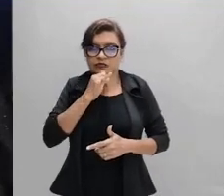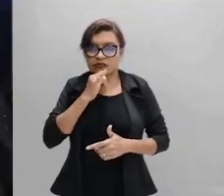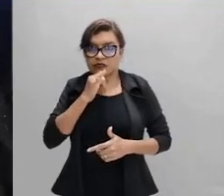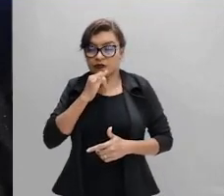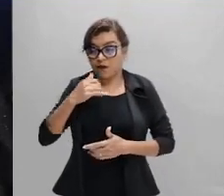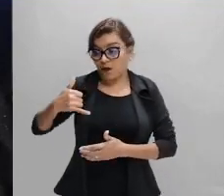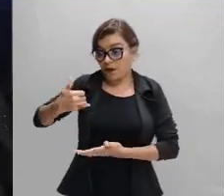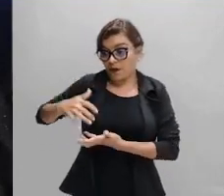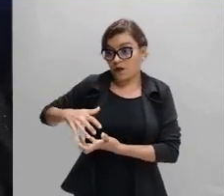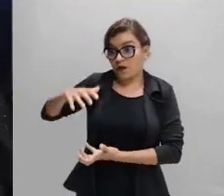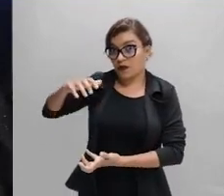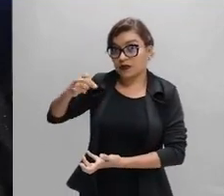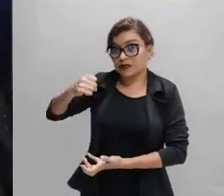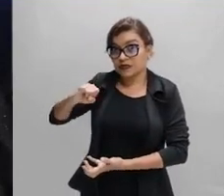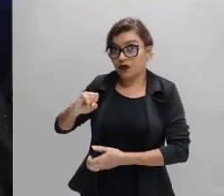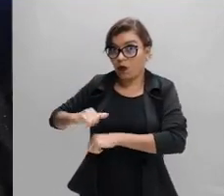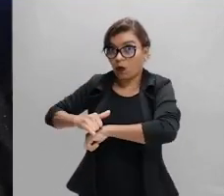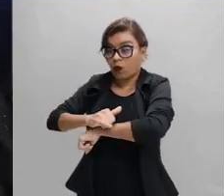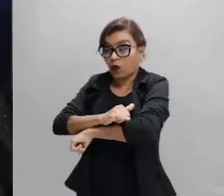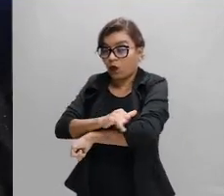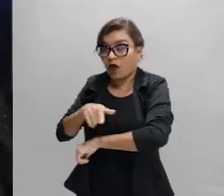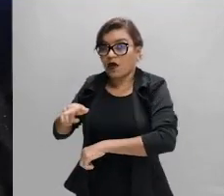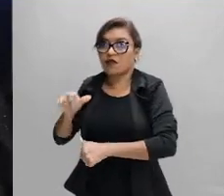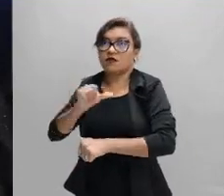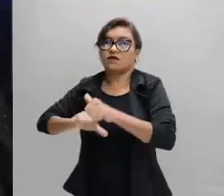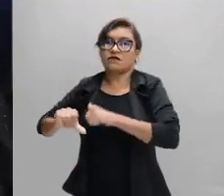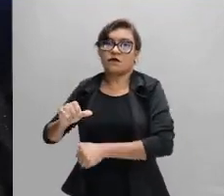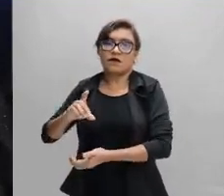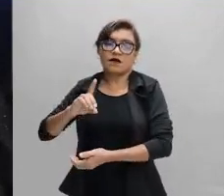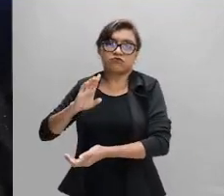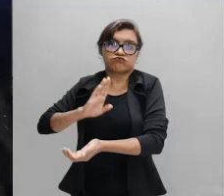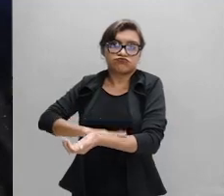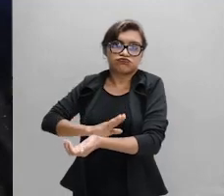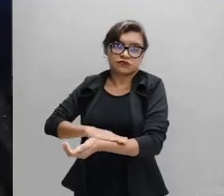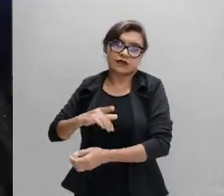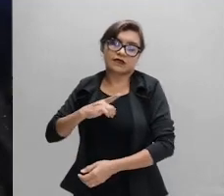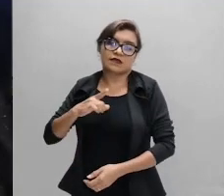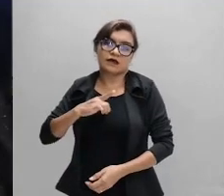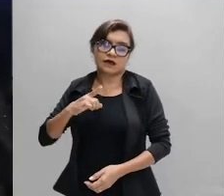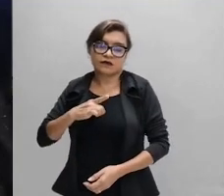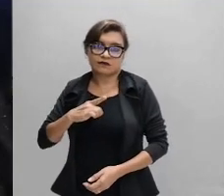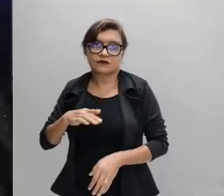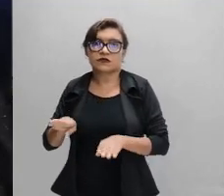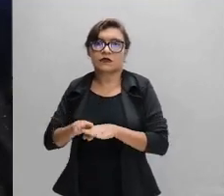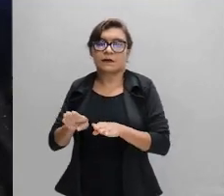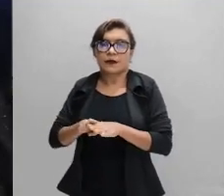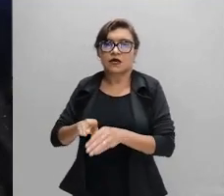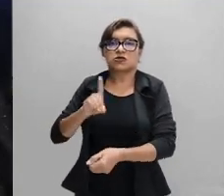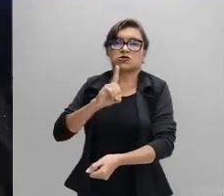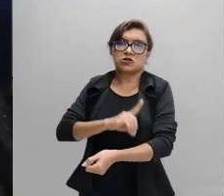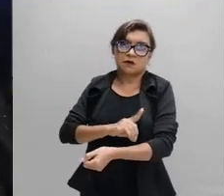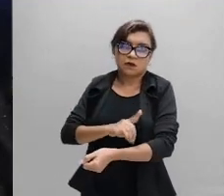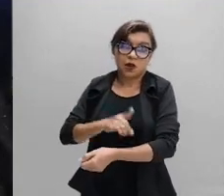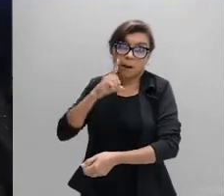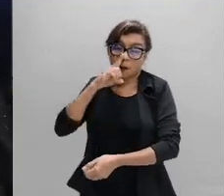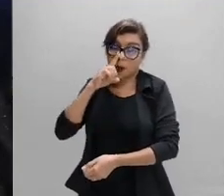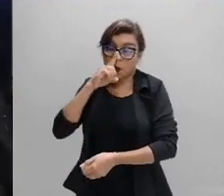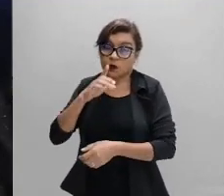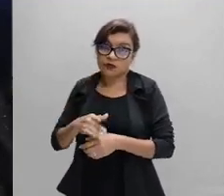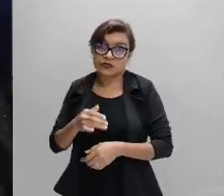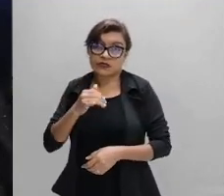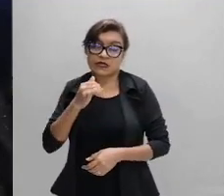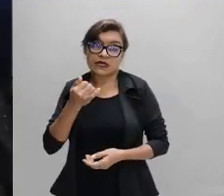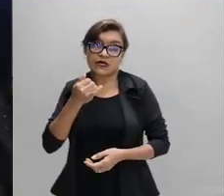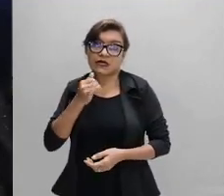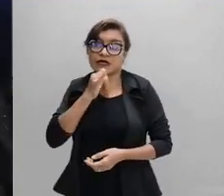de peso, ela vai se tornar uma pessoa hipertensa. Ele corre o risco de se tornar uma pessoa diabética. Eu tenho um exemplo na minha família. Vou